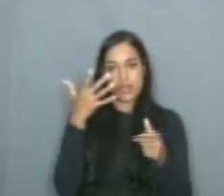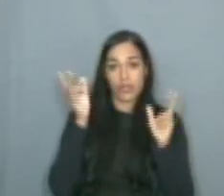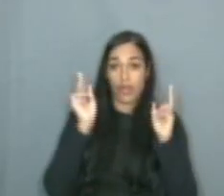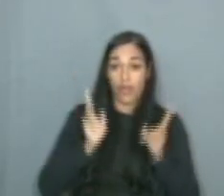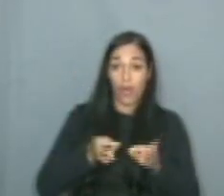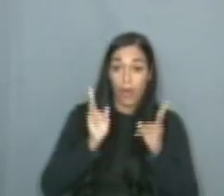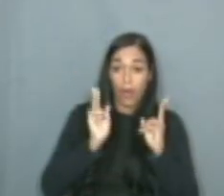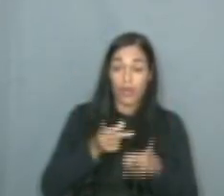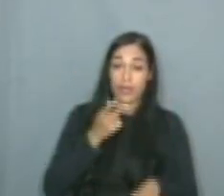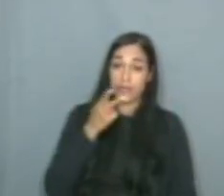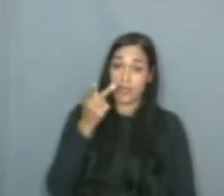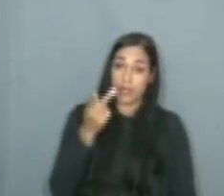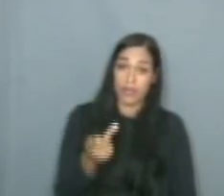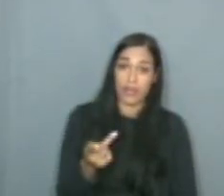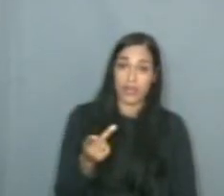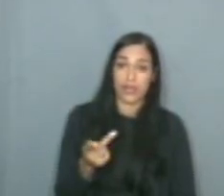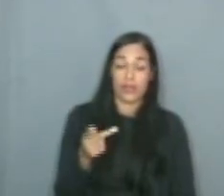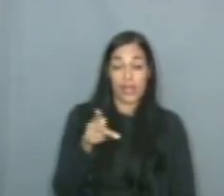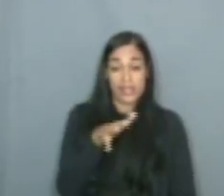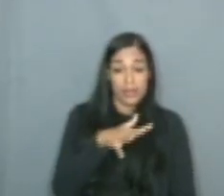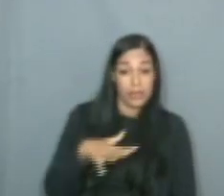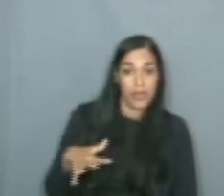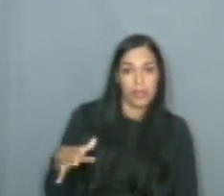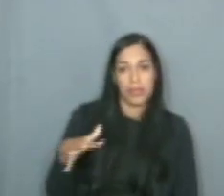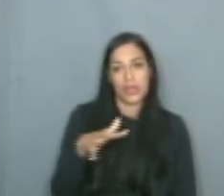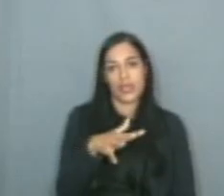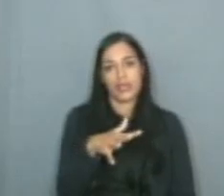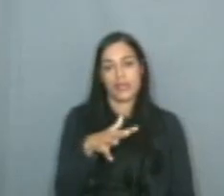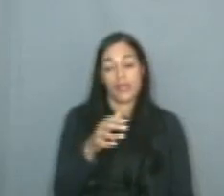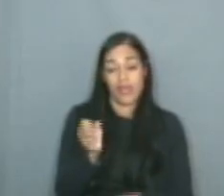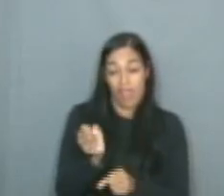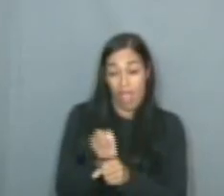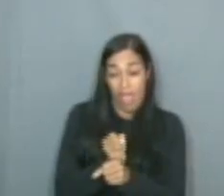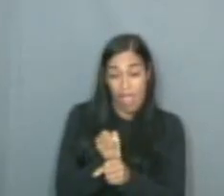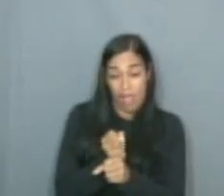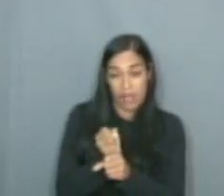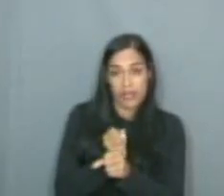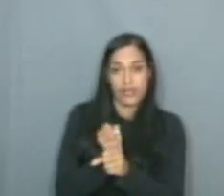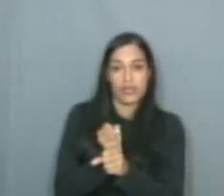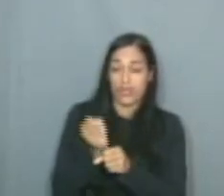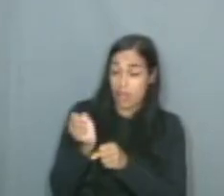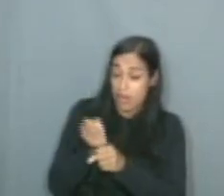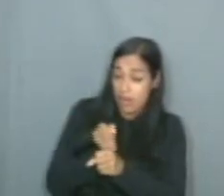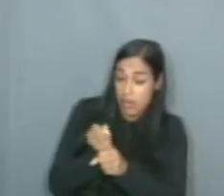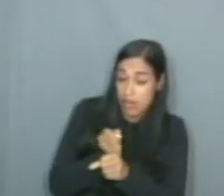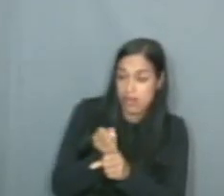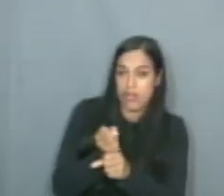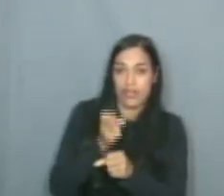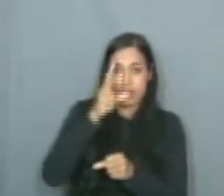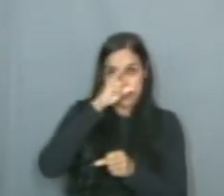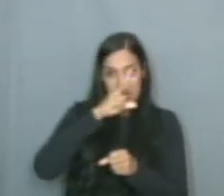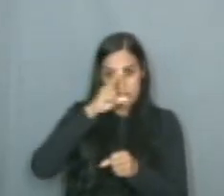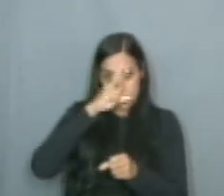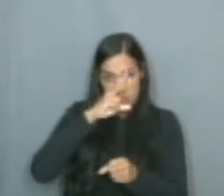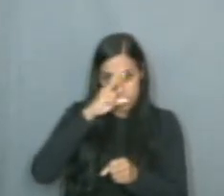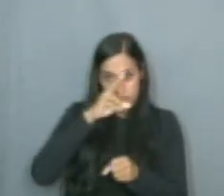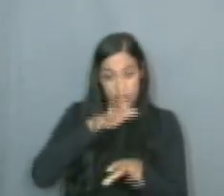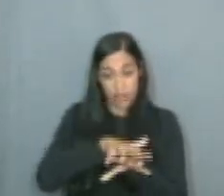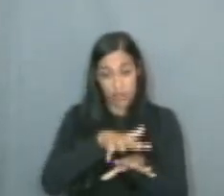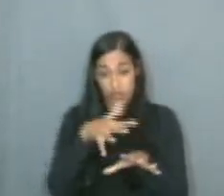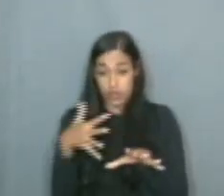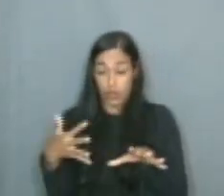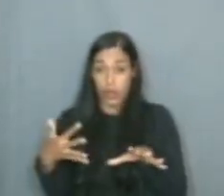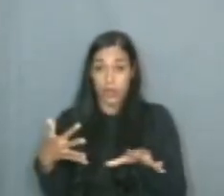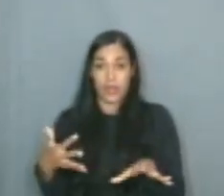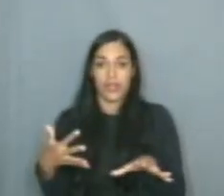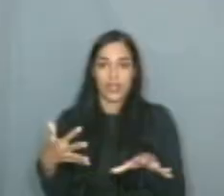continuar dizendo que essa população que durante anos na história ficou excluída, ficou